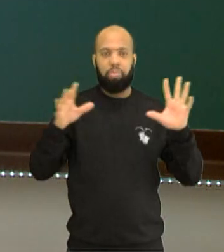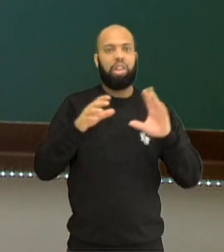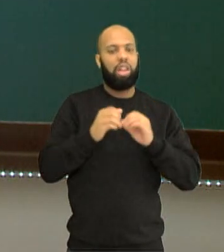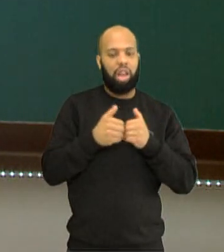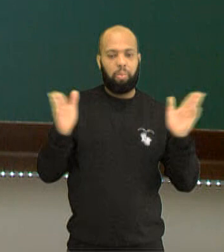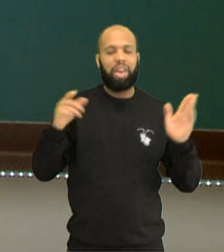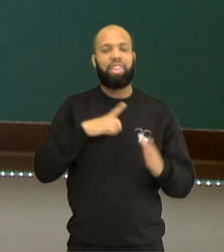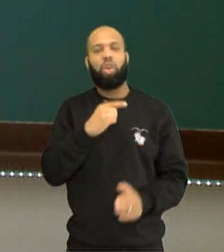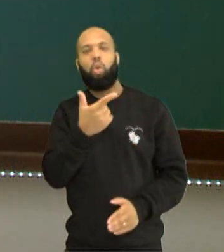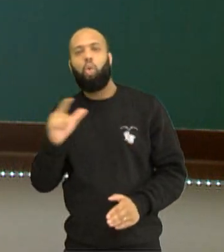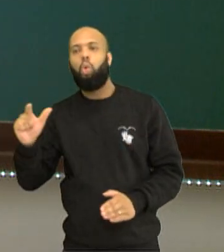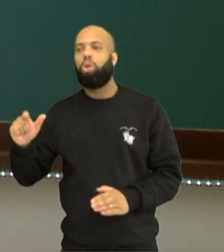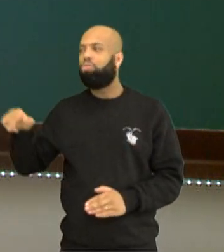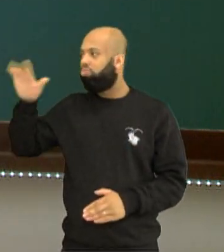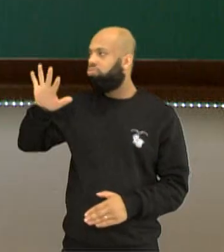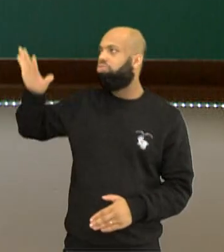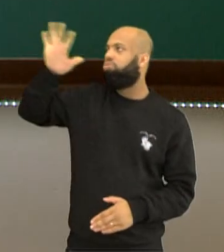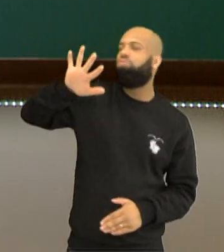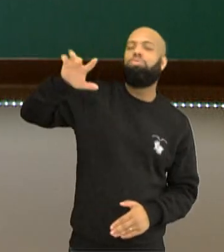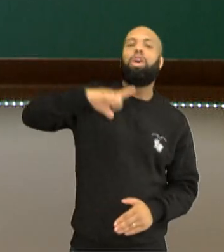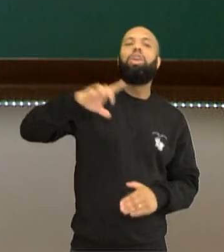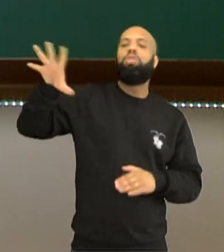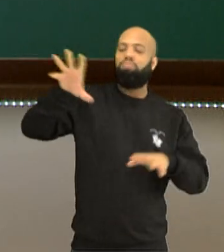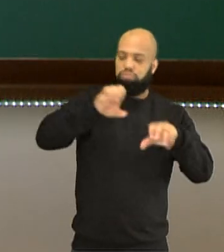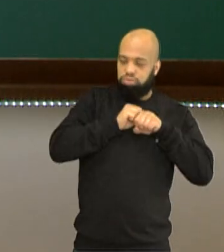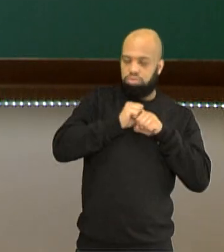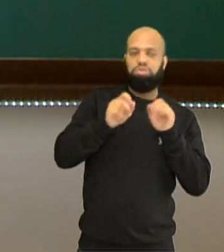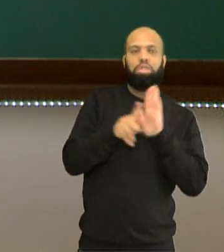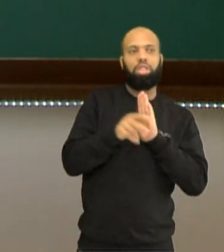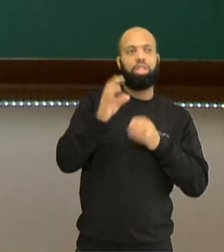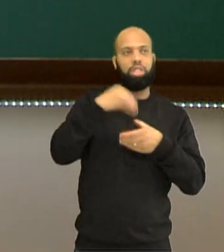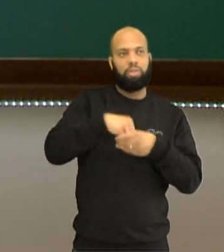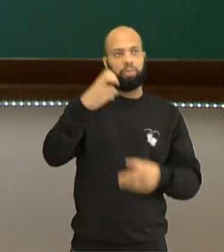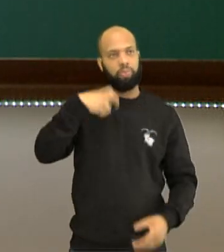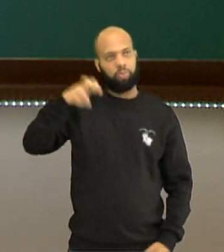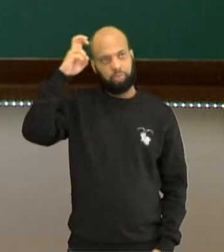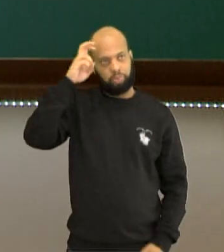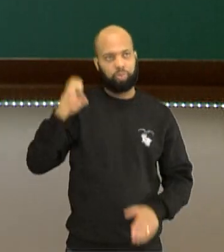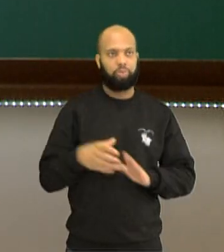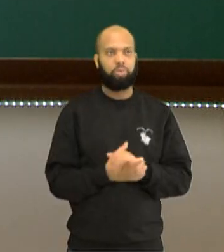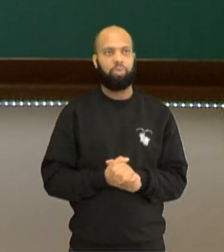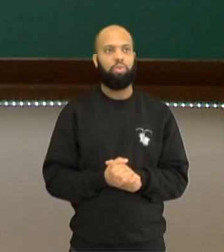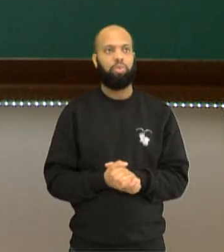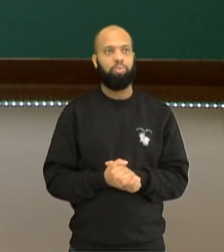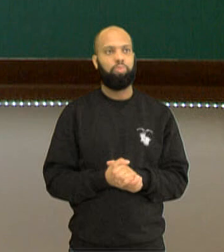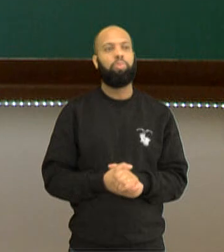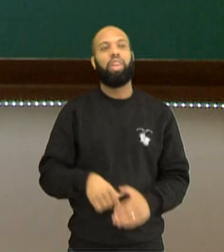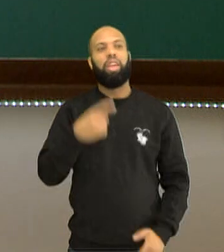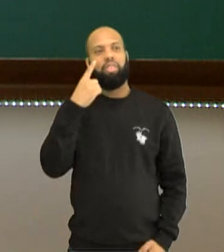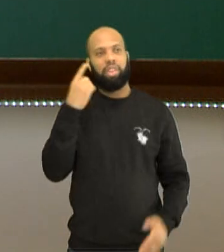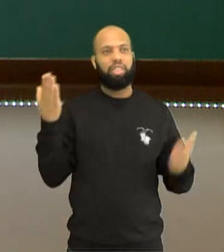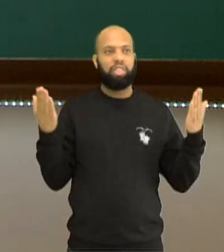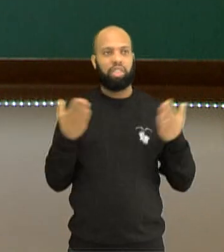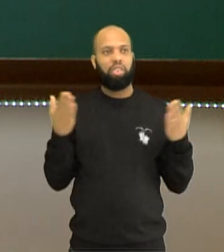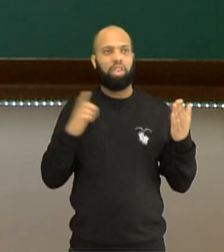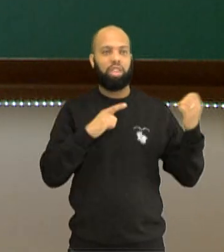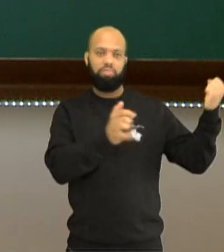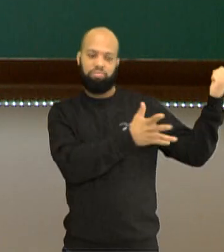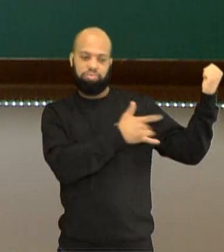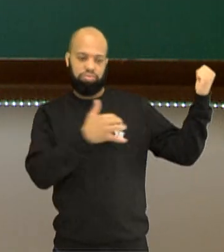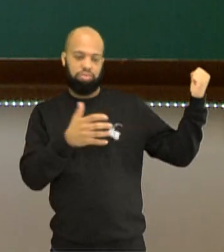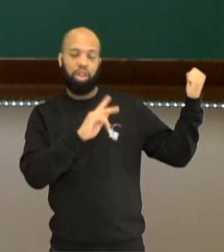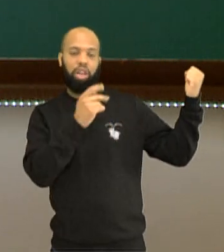instrumentos de outras nações e agregar dentro da sua cultura. Isso é muito interessante. Nós vemos aqui uma harpa,